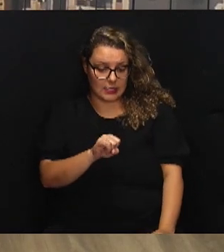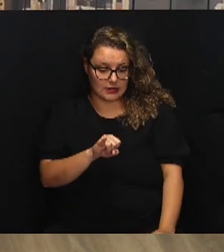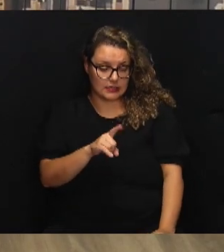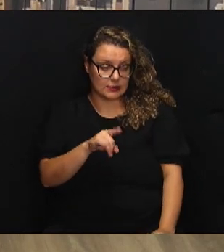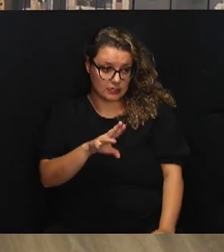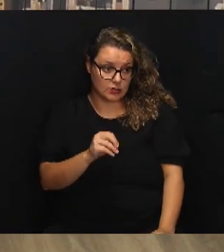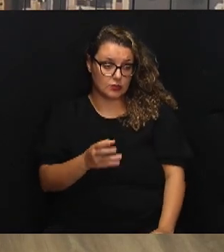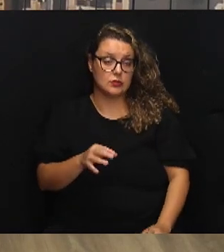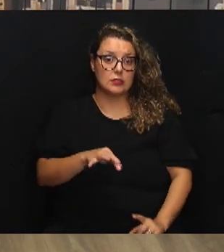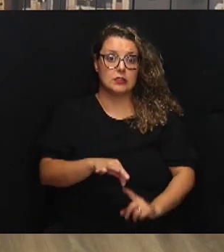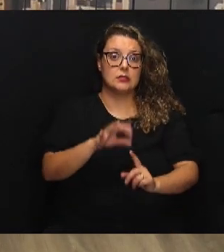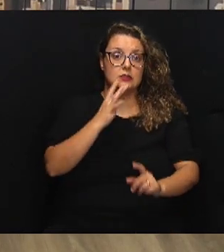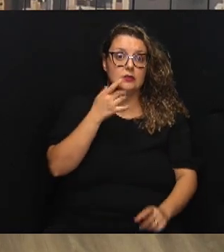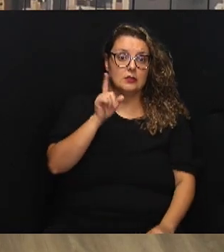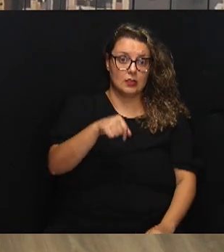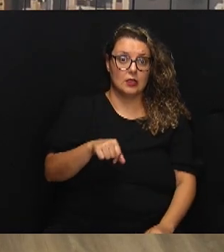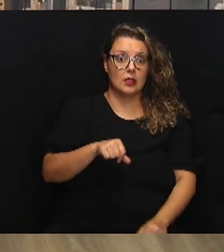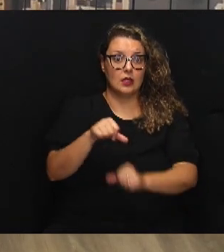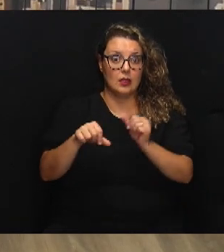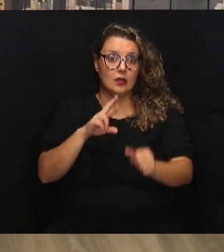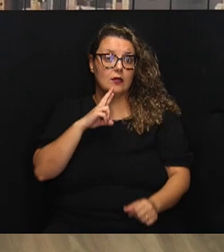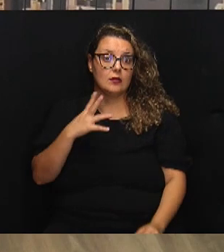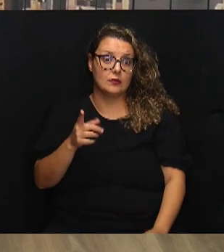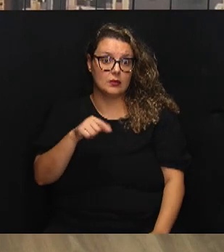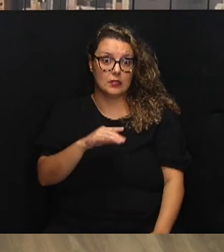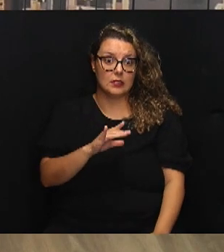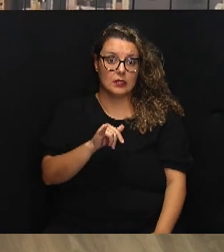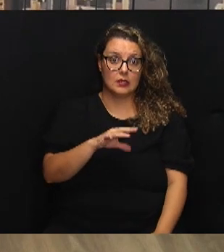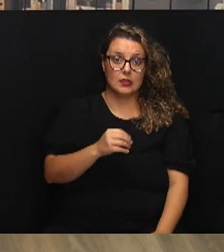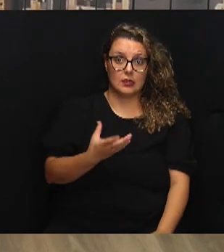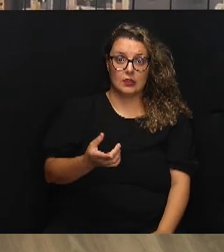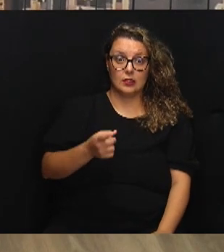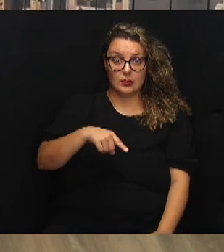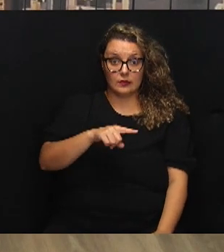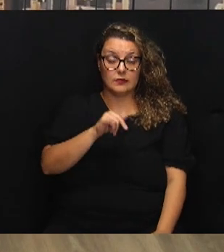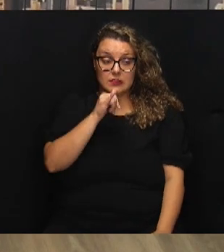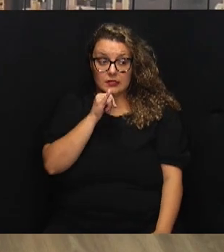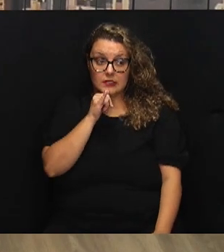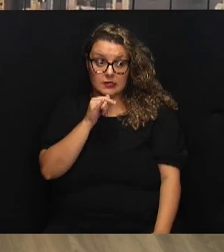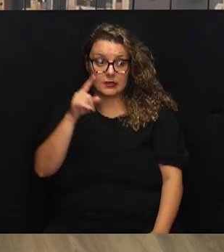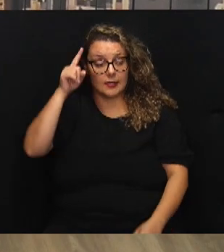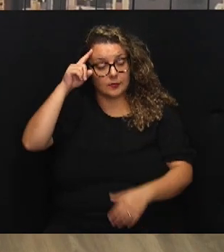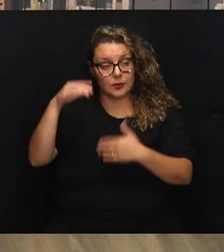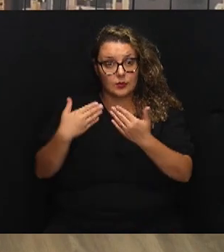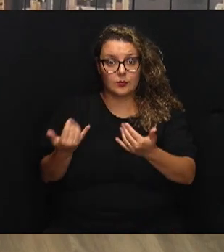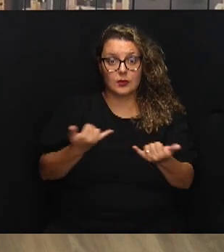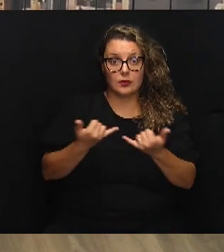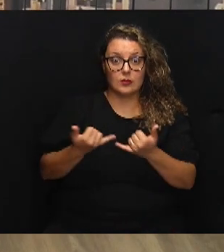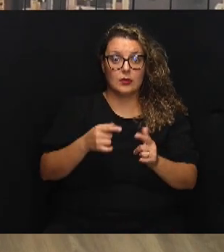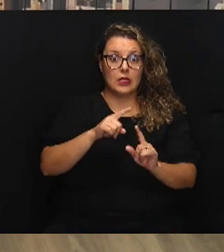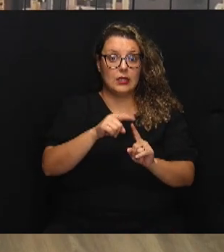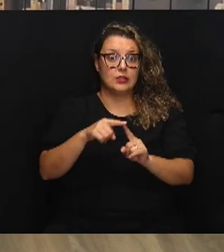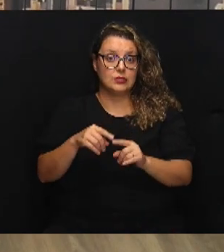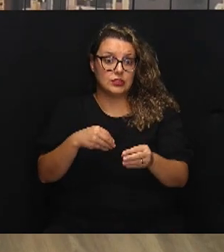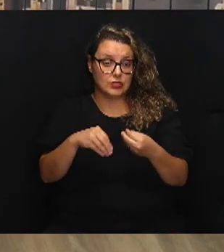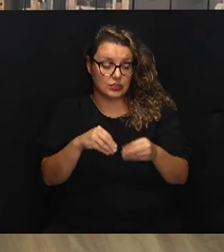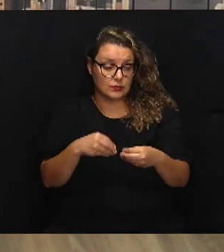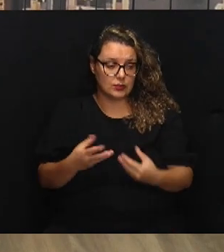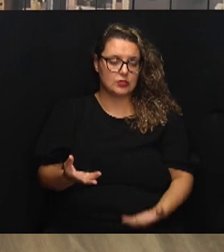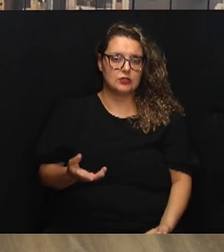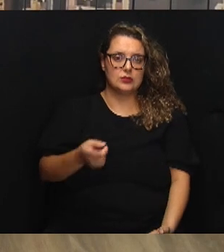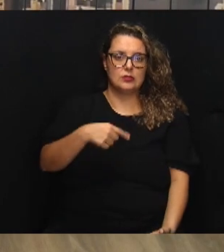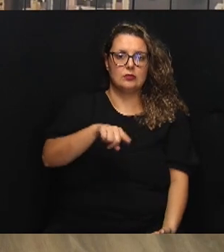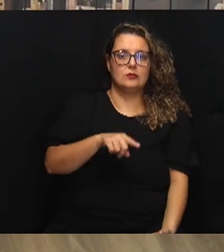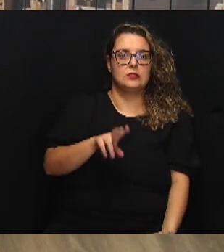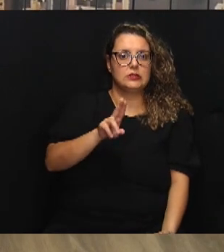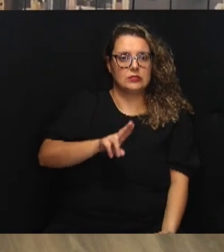seria o resíduo disso, dessa prioridade, aí vira uma solução, né, Caio? E você tem exemplos práticos para falar para a gente de